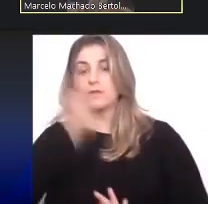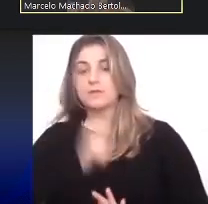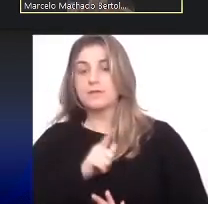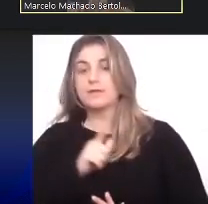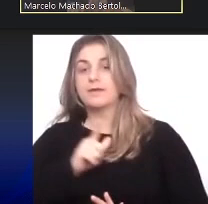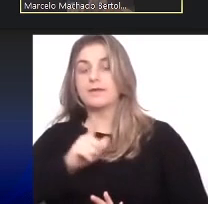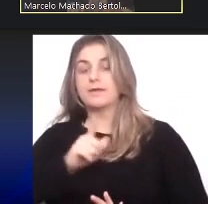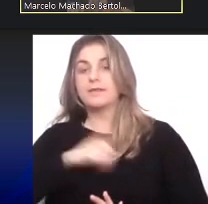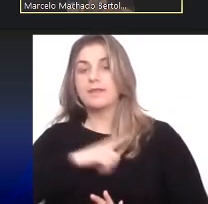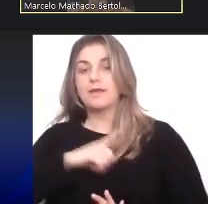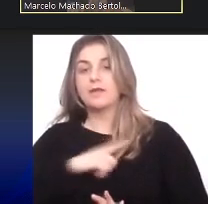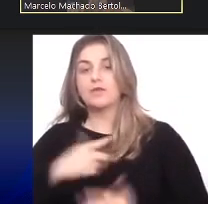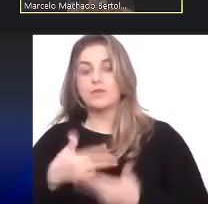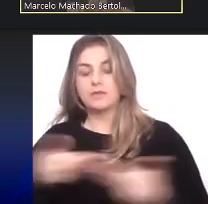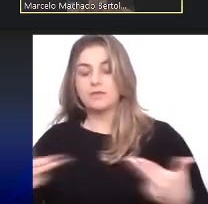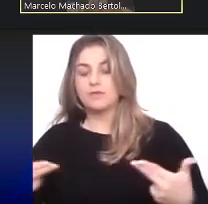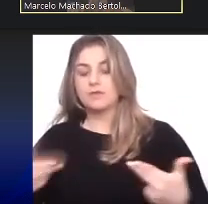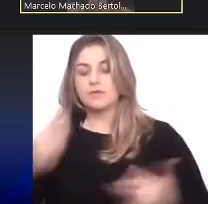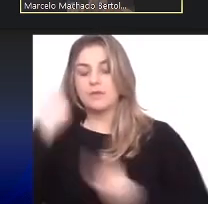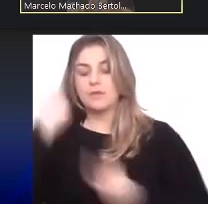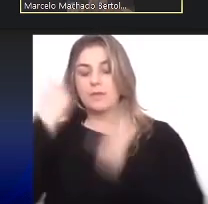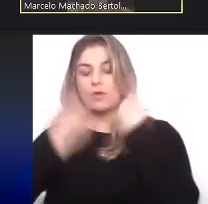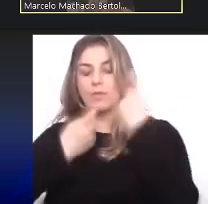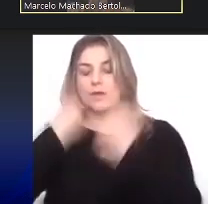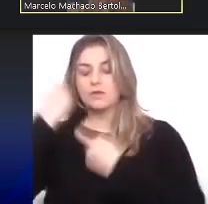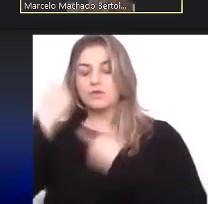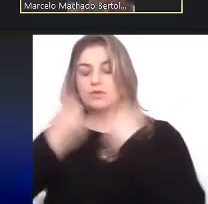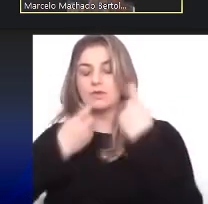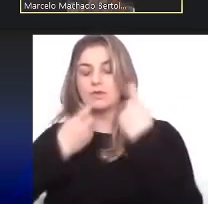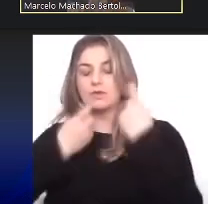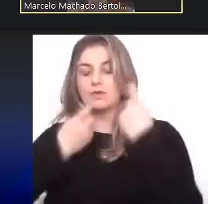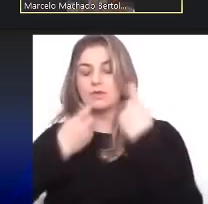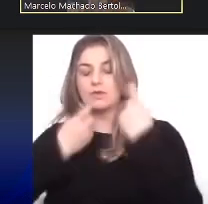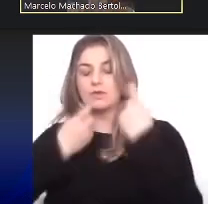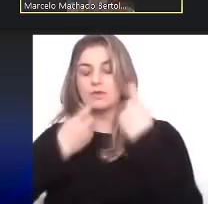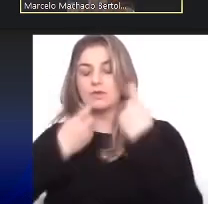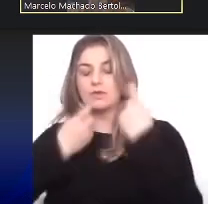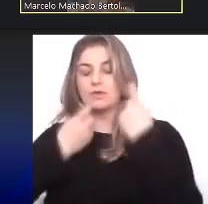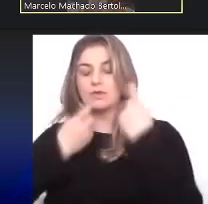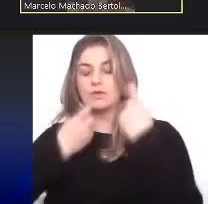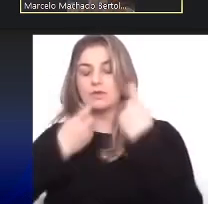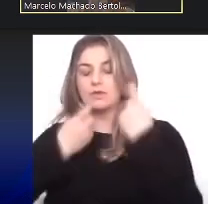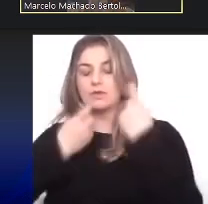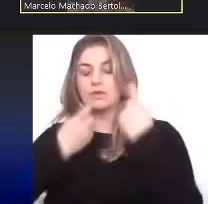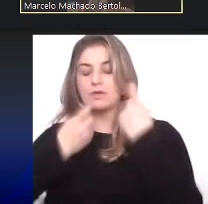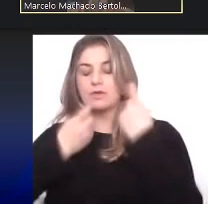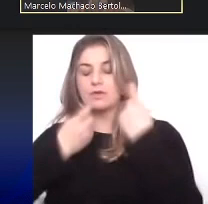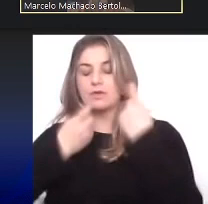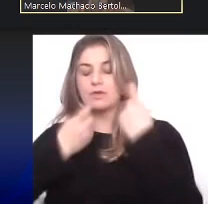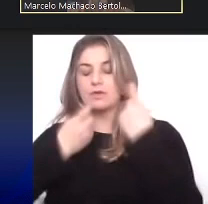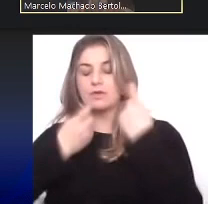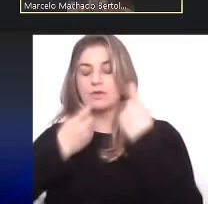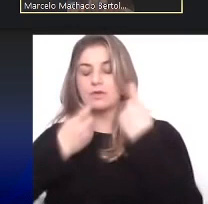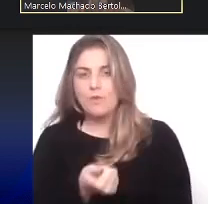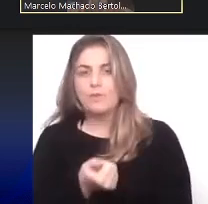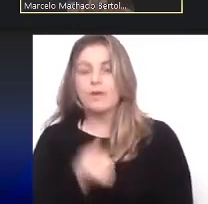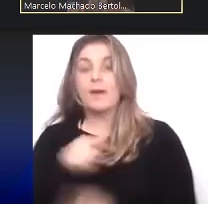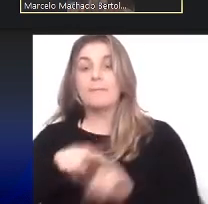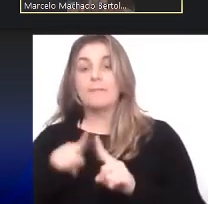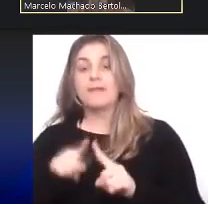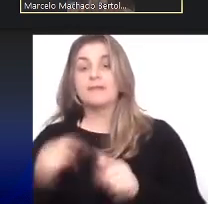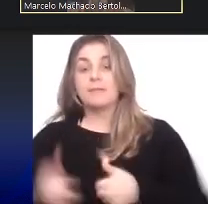haver preocupações desnecessárias. E inventar algo é bom. É melhor do que